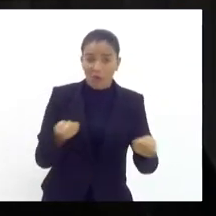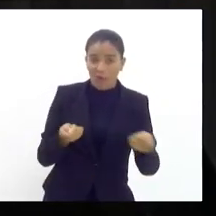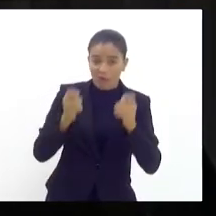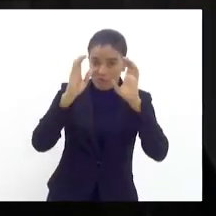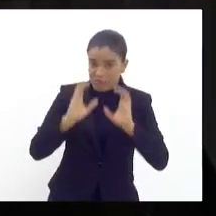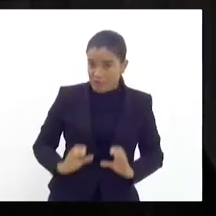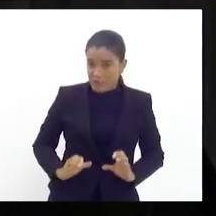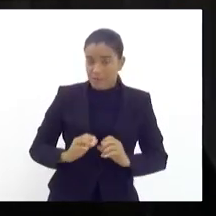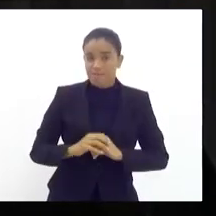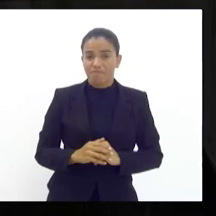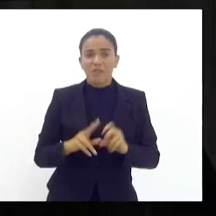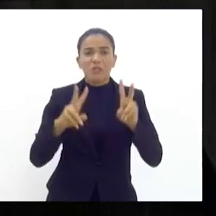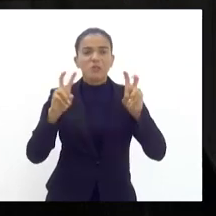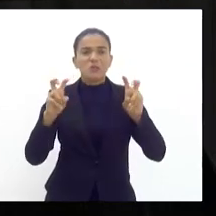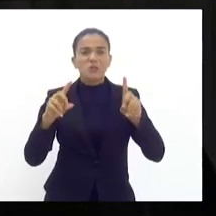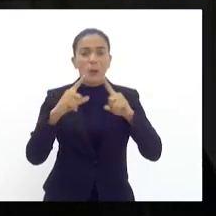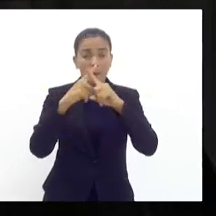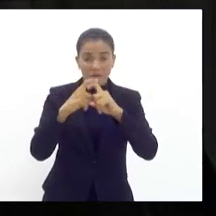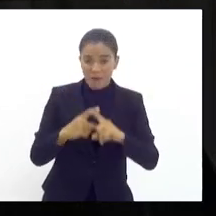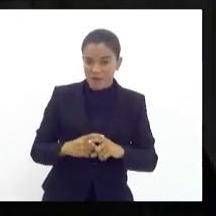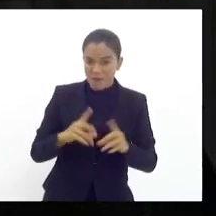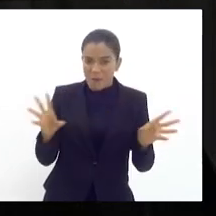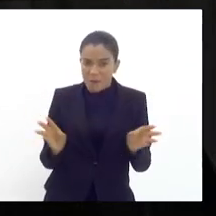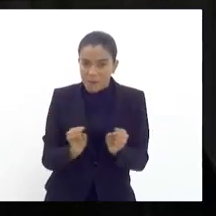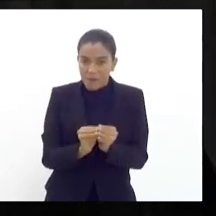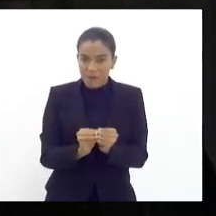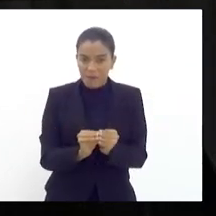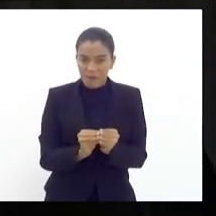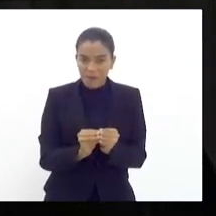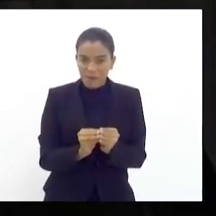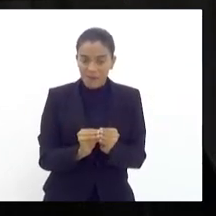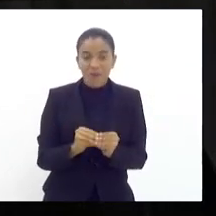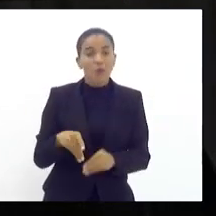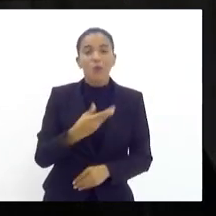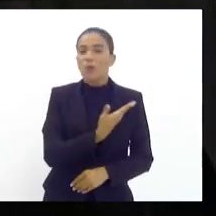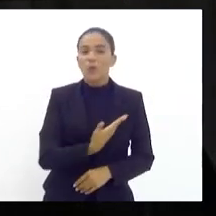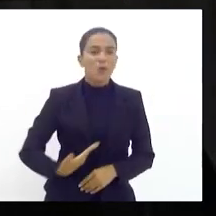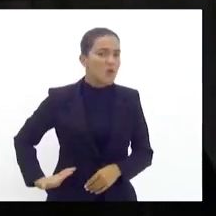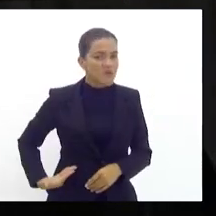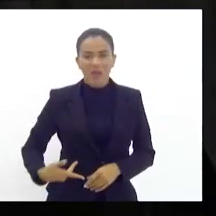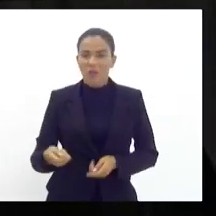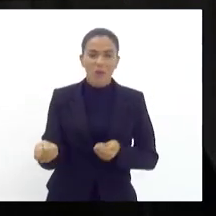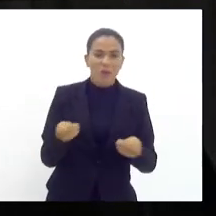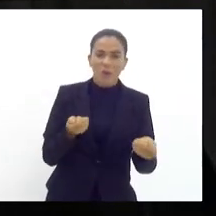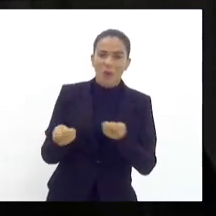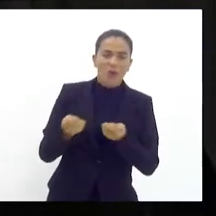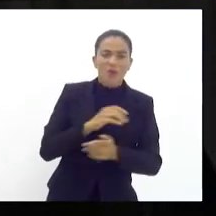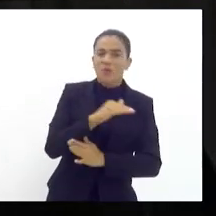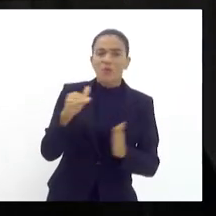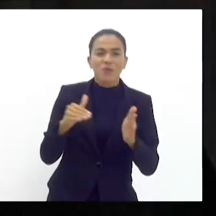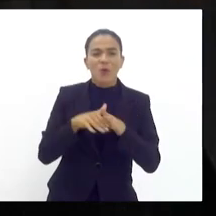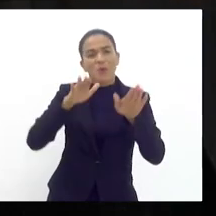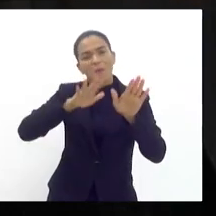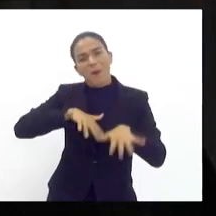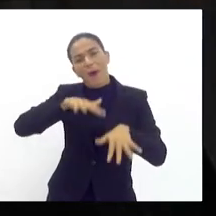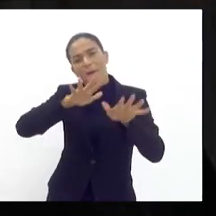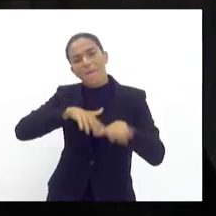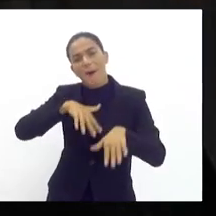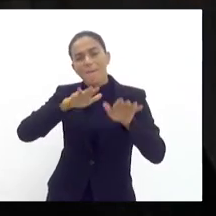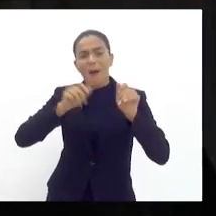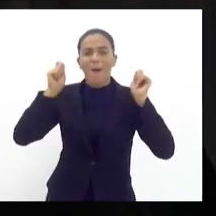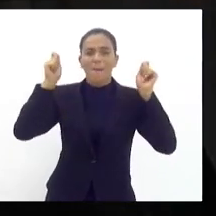e sobre o fascismo um breve resumo o estado controlava todas as manifestações da via